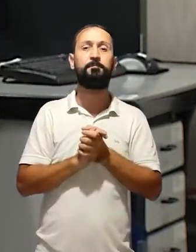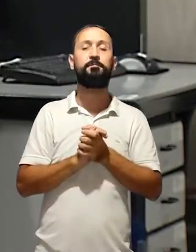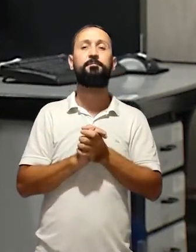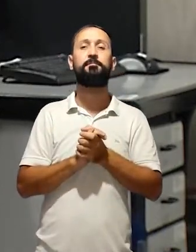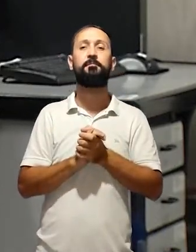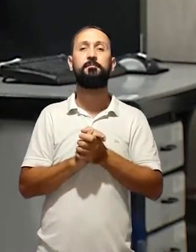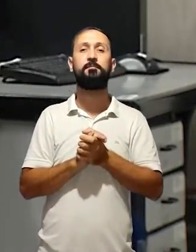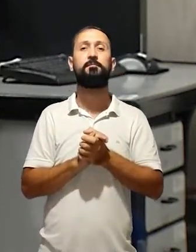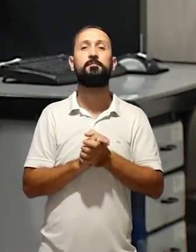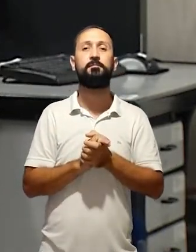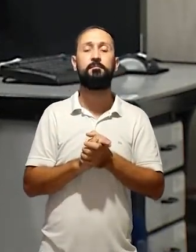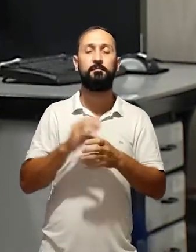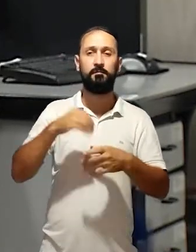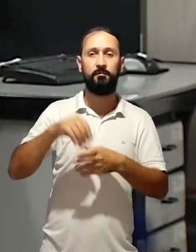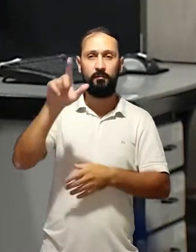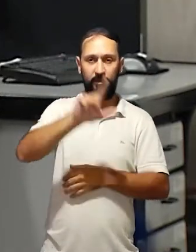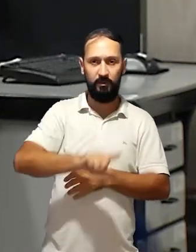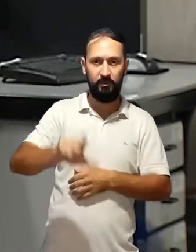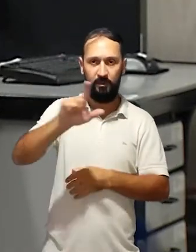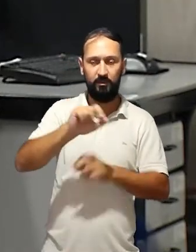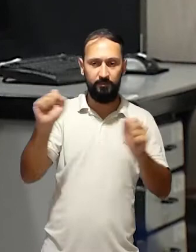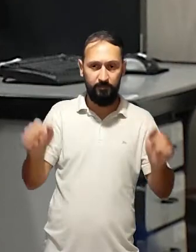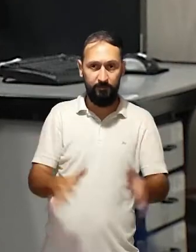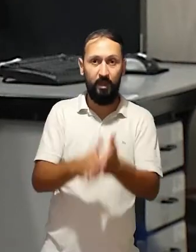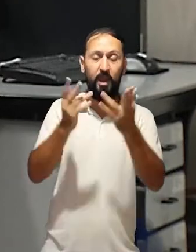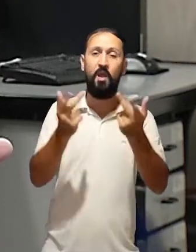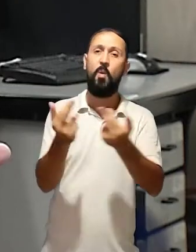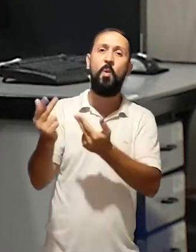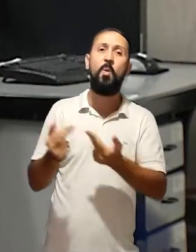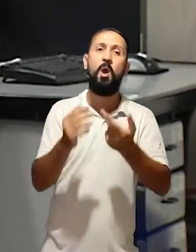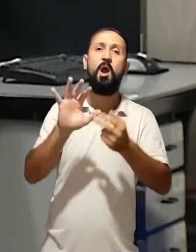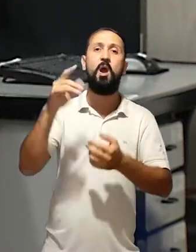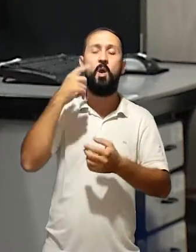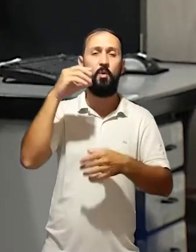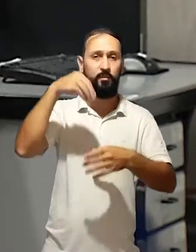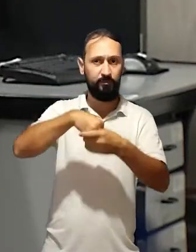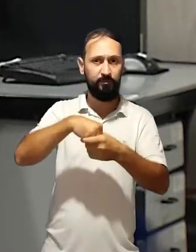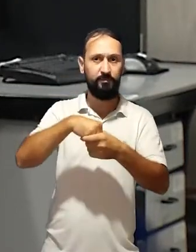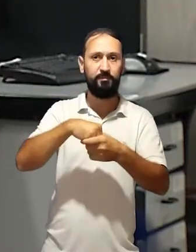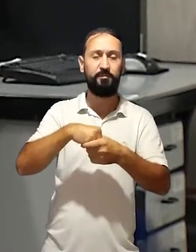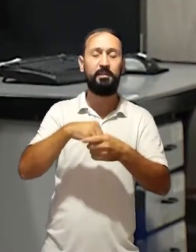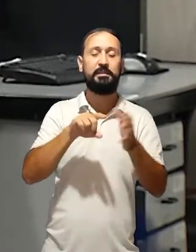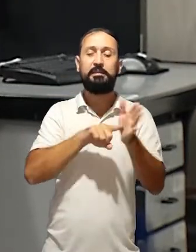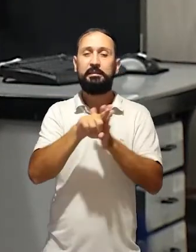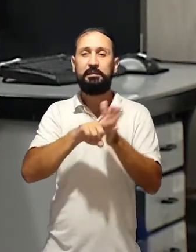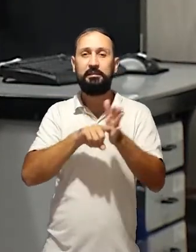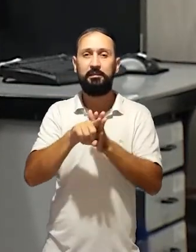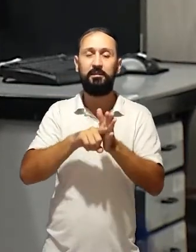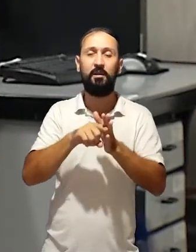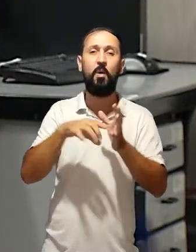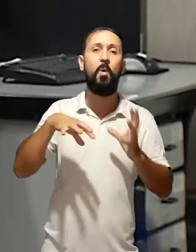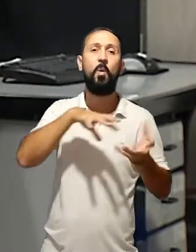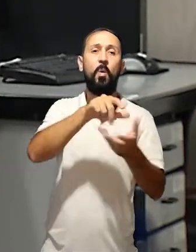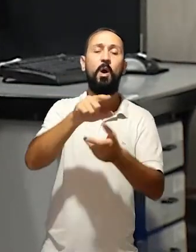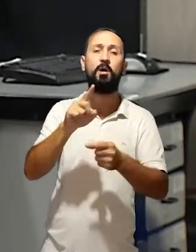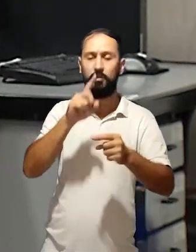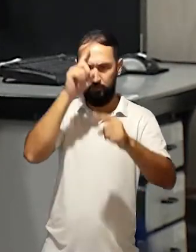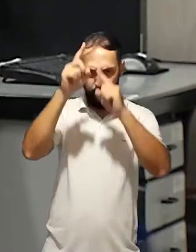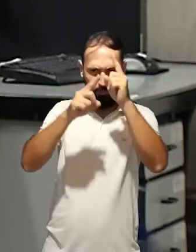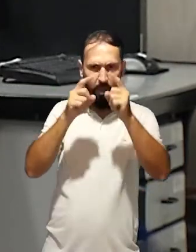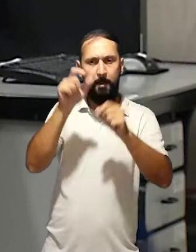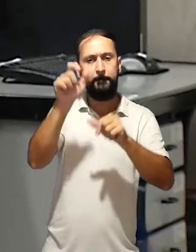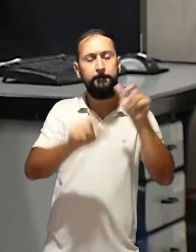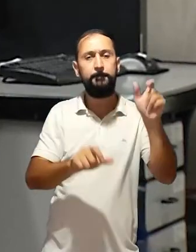e cinéfilos também. Na literatura fantástica, da mesma forma que acontece na ficção especulativa, o